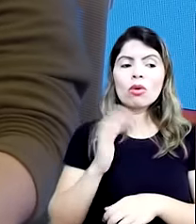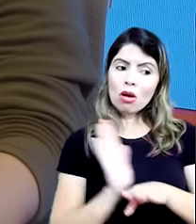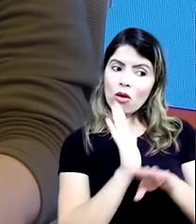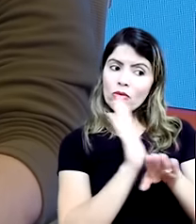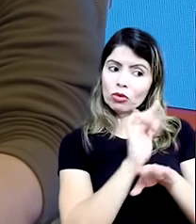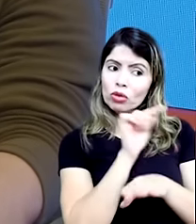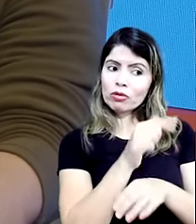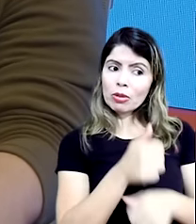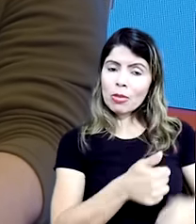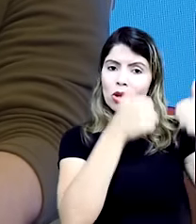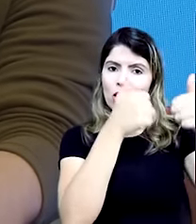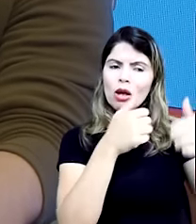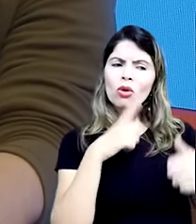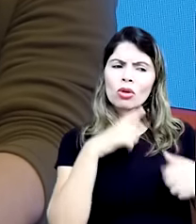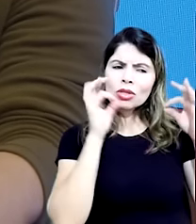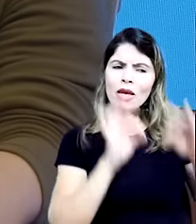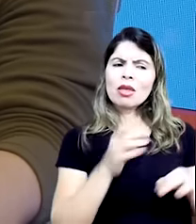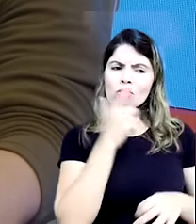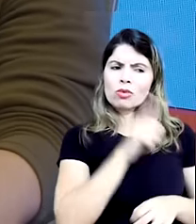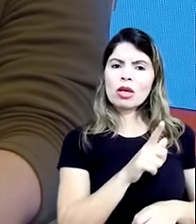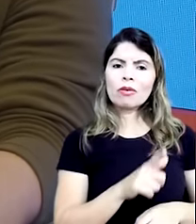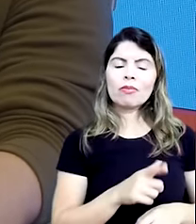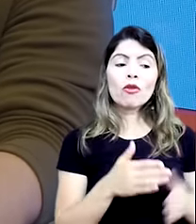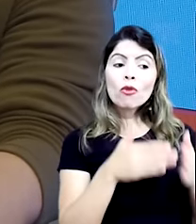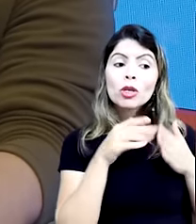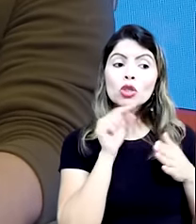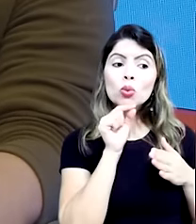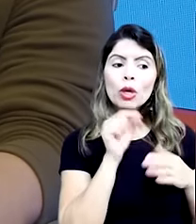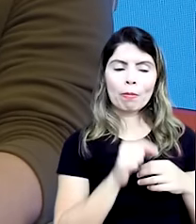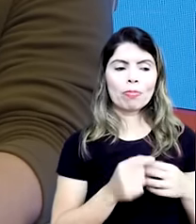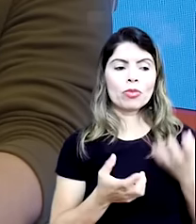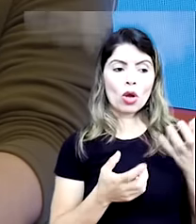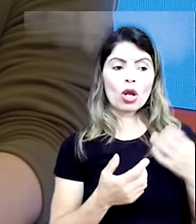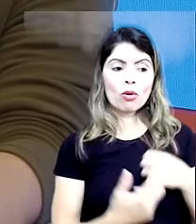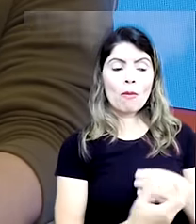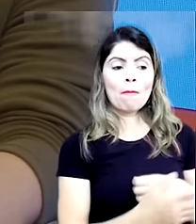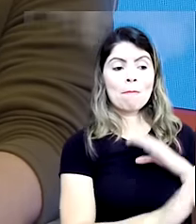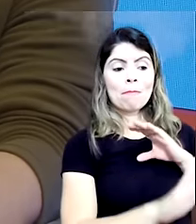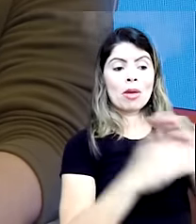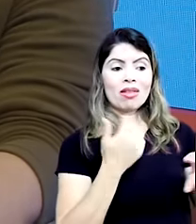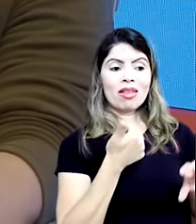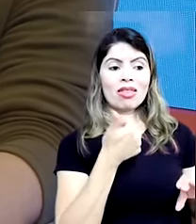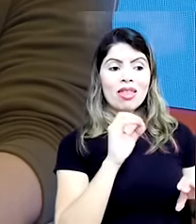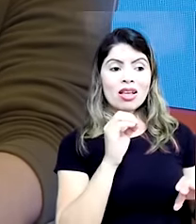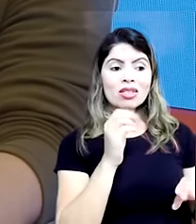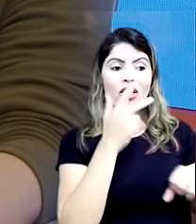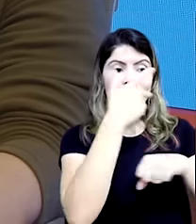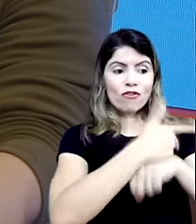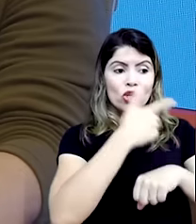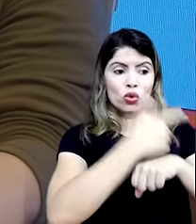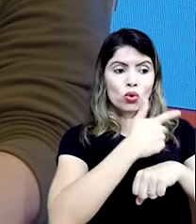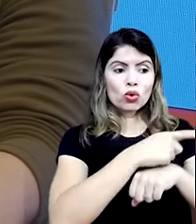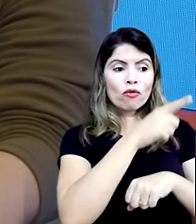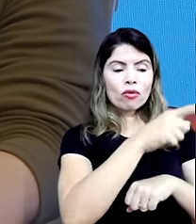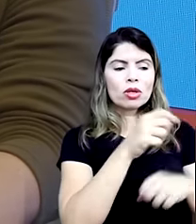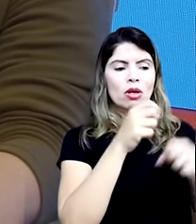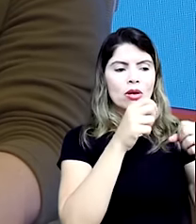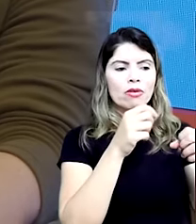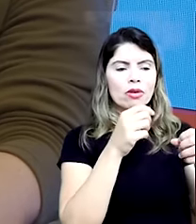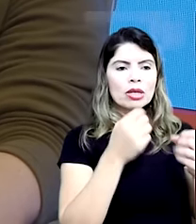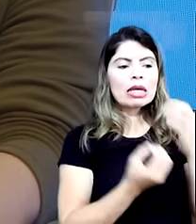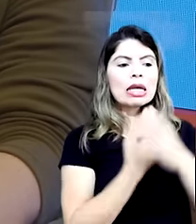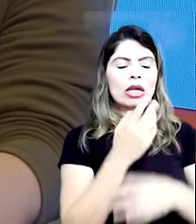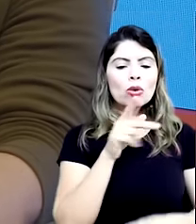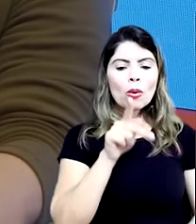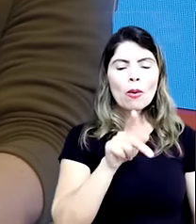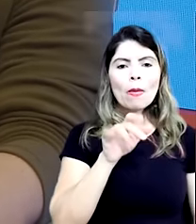tenho certeza que você vai melhorar o que que eu vou pedir para você fazer eu quero que você gra me mande 10 vídeos de você fazendo Pit que é o que a gente tá falando da melhoria